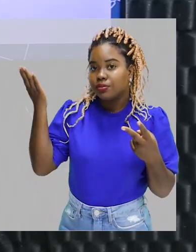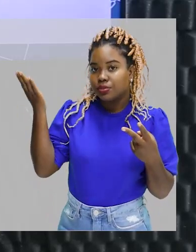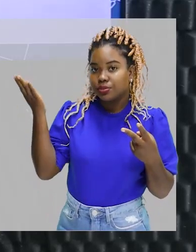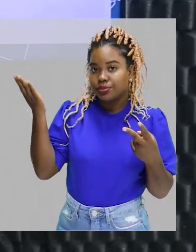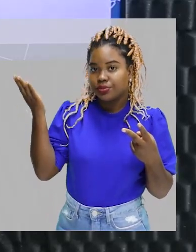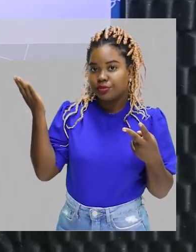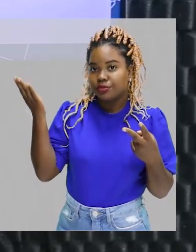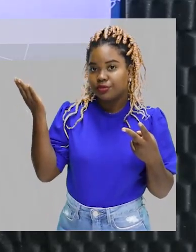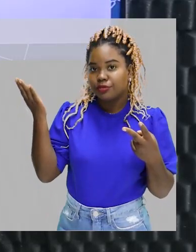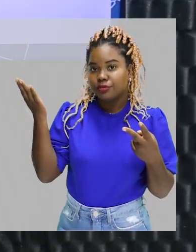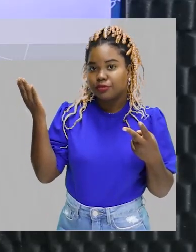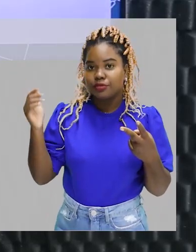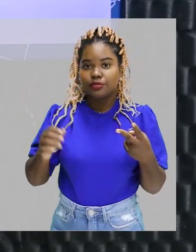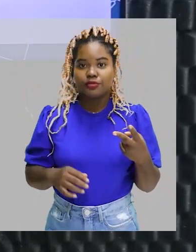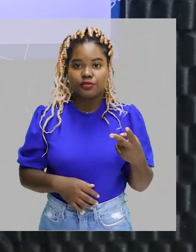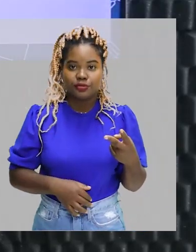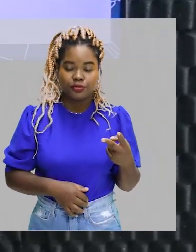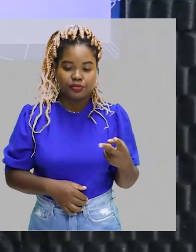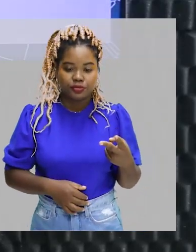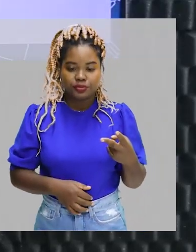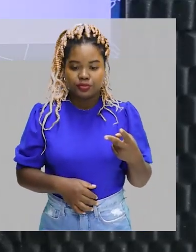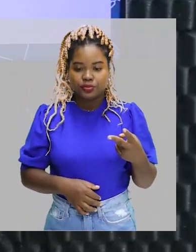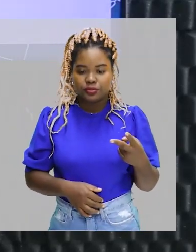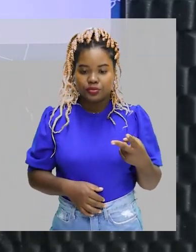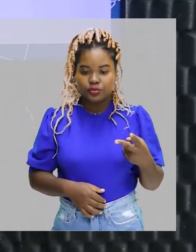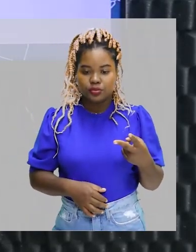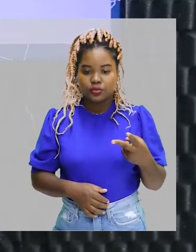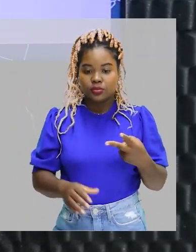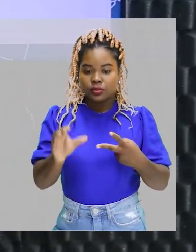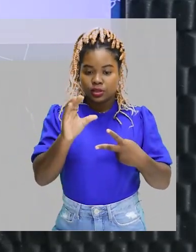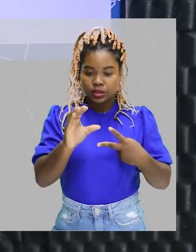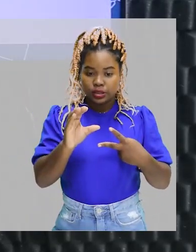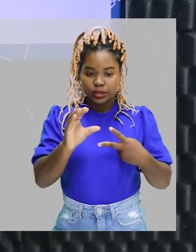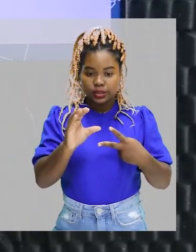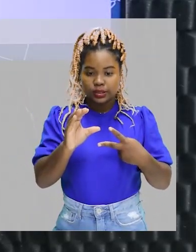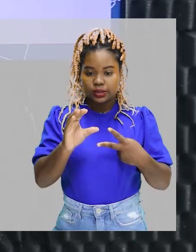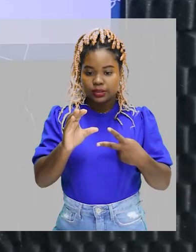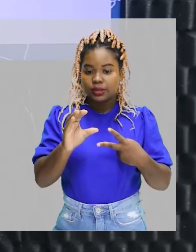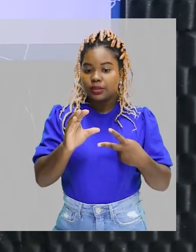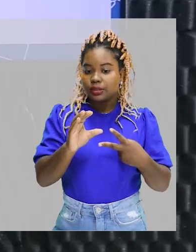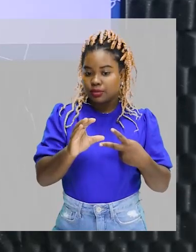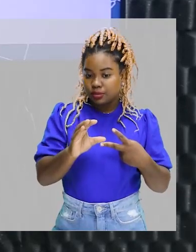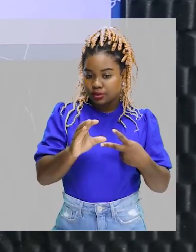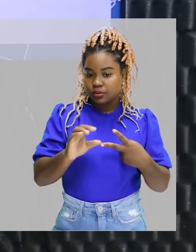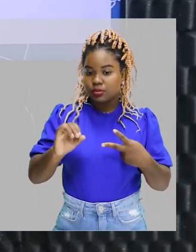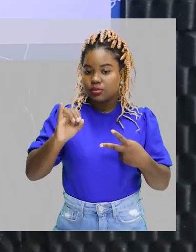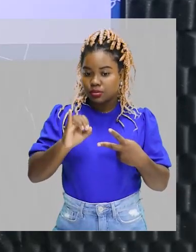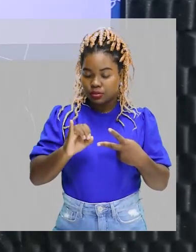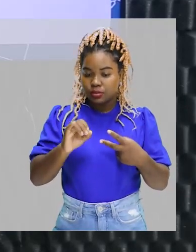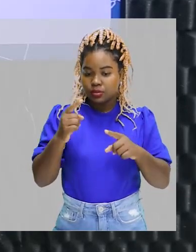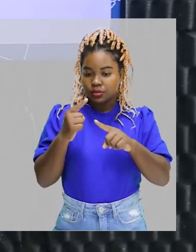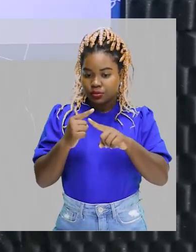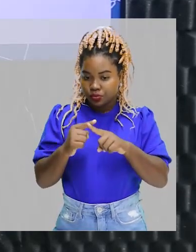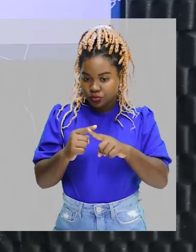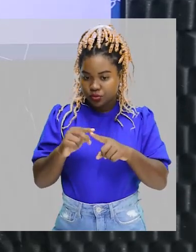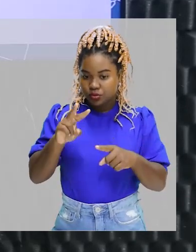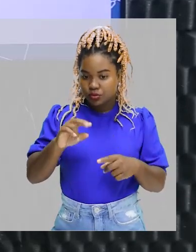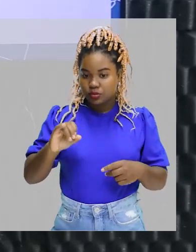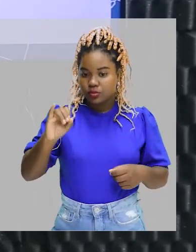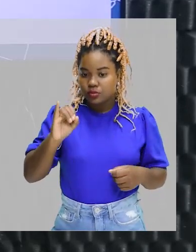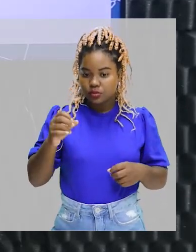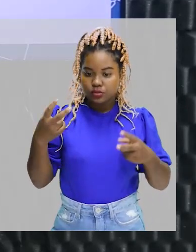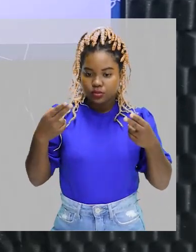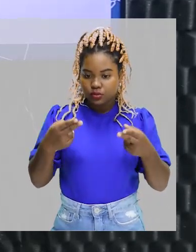forma, a expressão para a diluição? Concentração comum vai ser concentração inicial vezes o